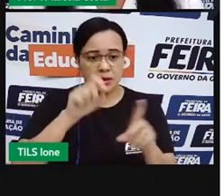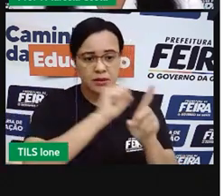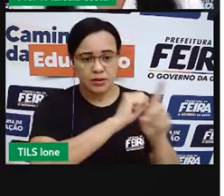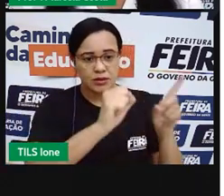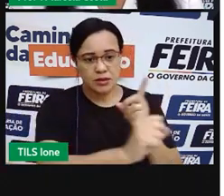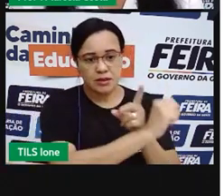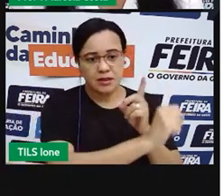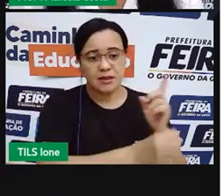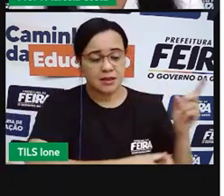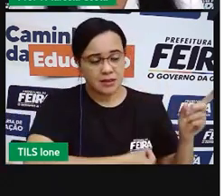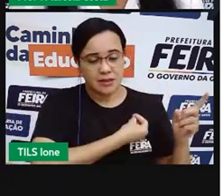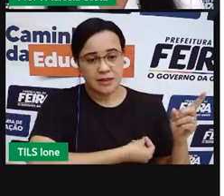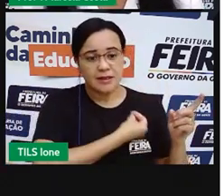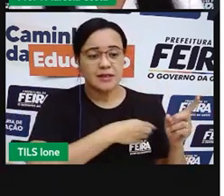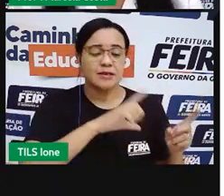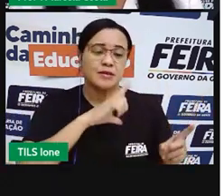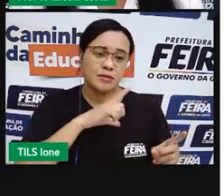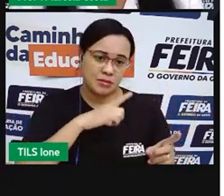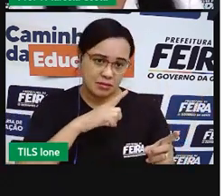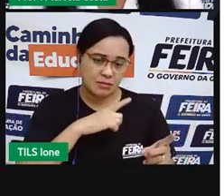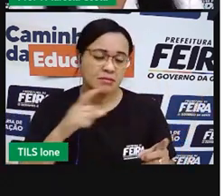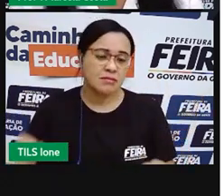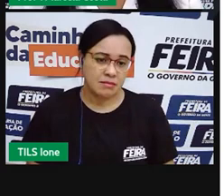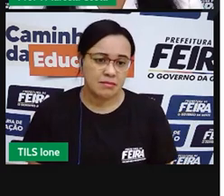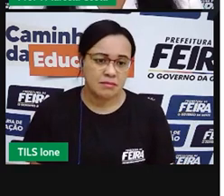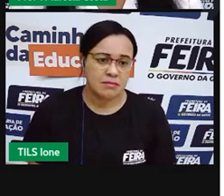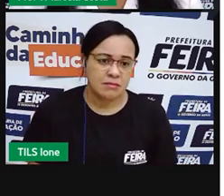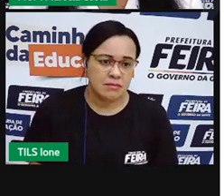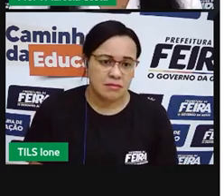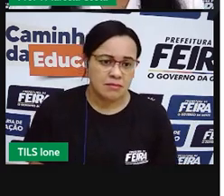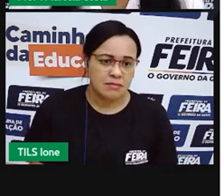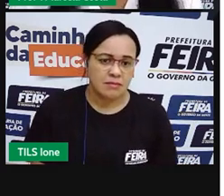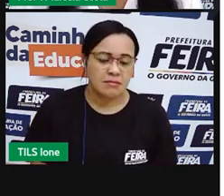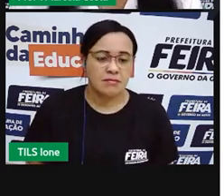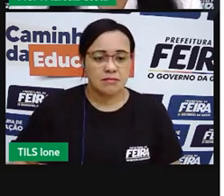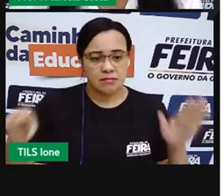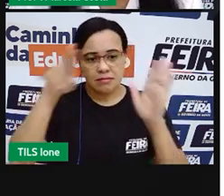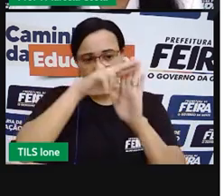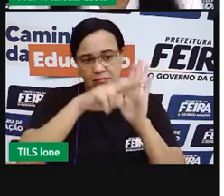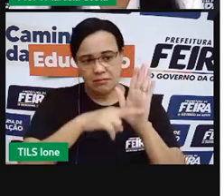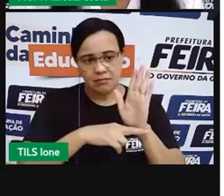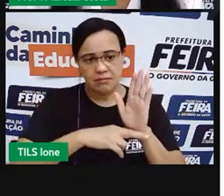diferentes locais, e vai trazer